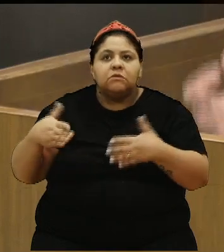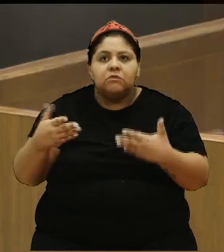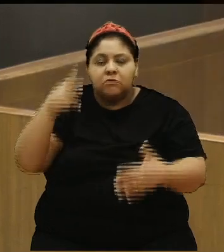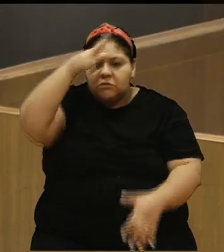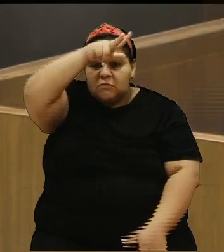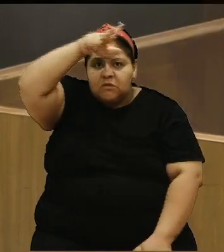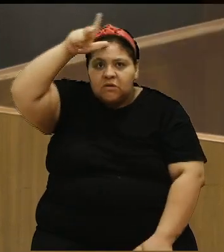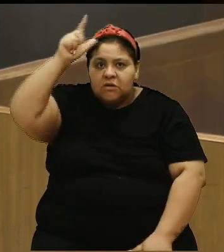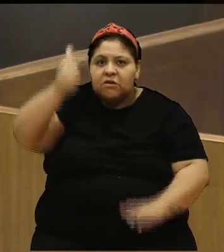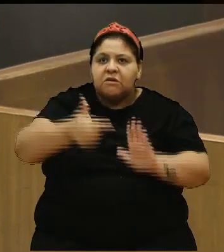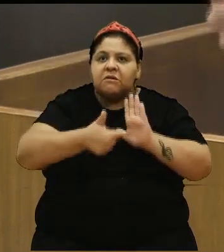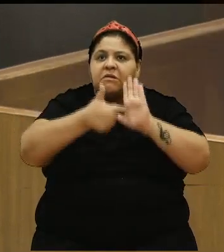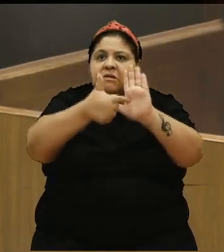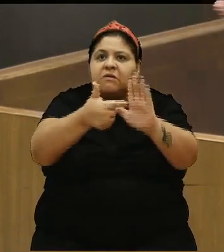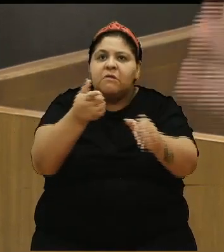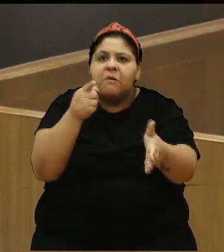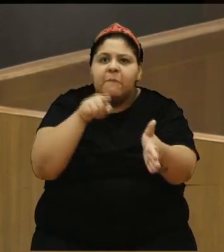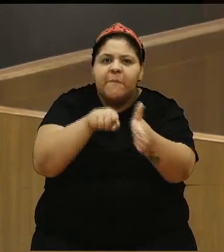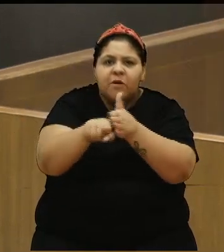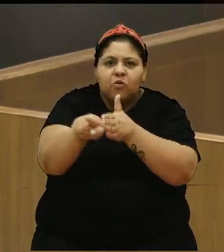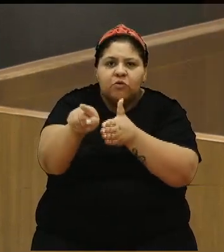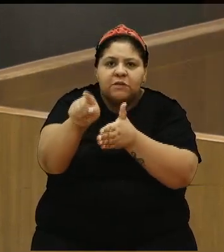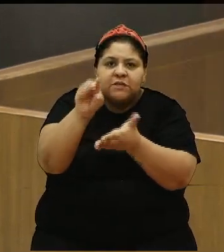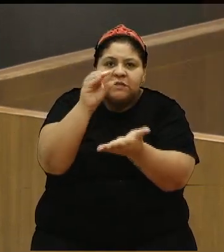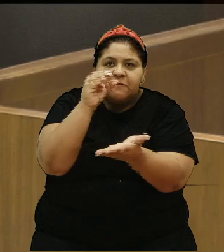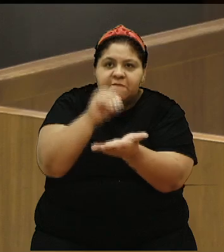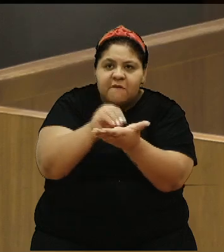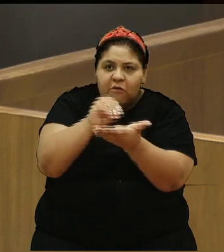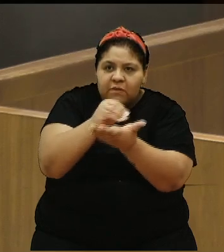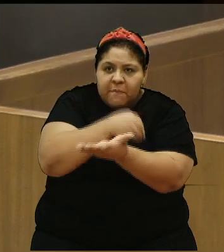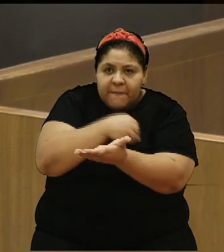prefeito vem publicamente e pergunta se falta médico.